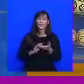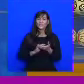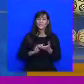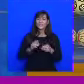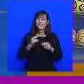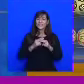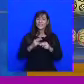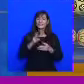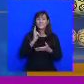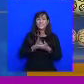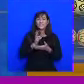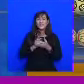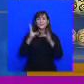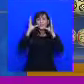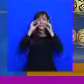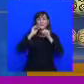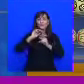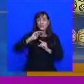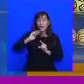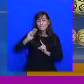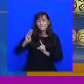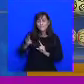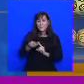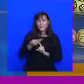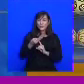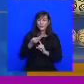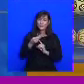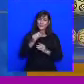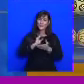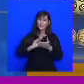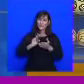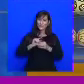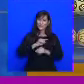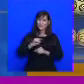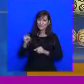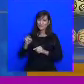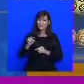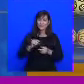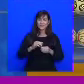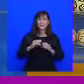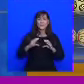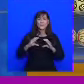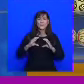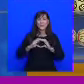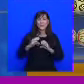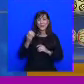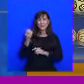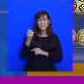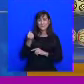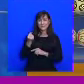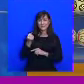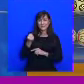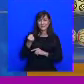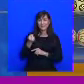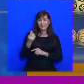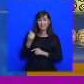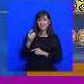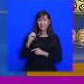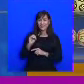Loterias Caixa todas as noites, milhões em prêmios para você. Bola branca, número 10. Branca, 10.